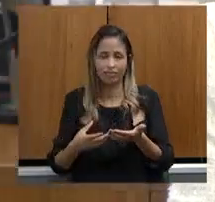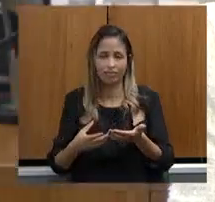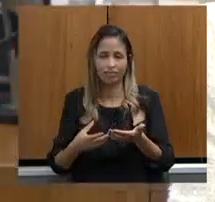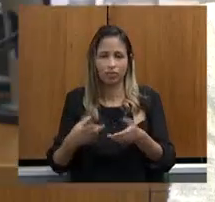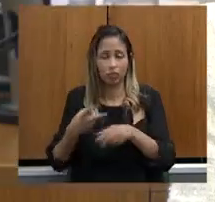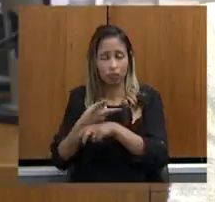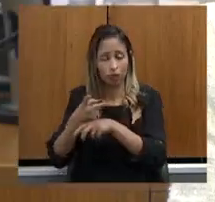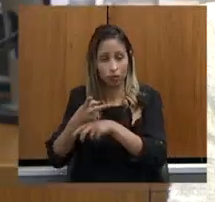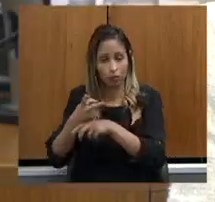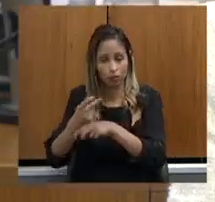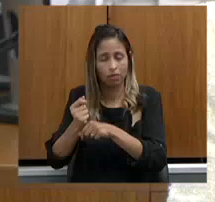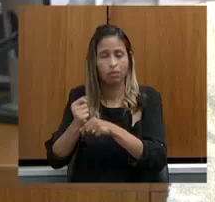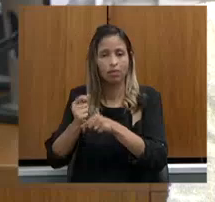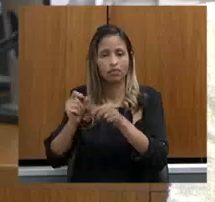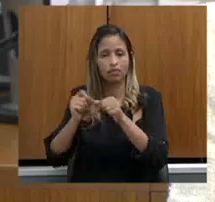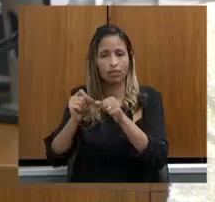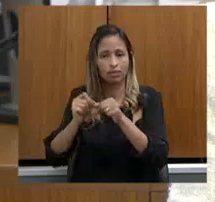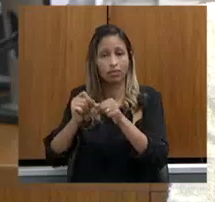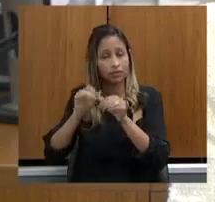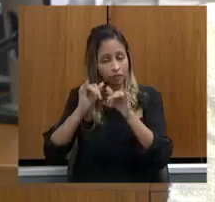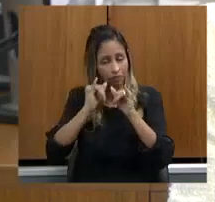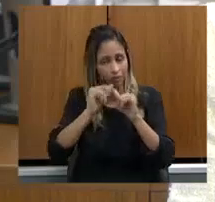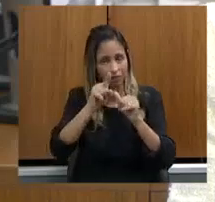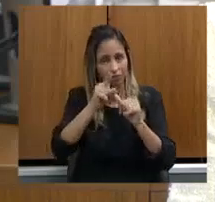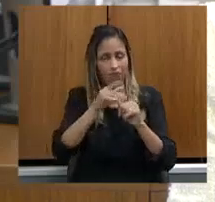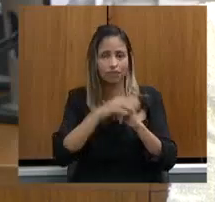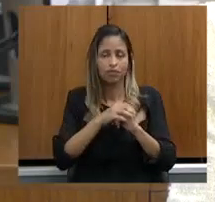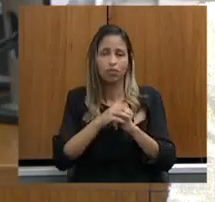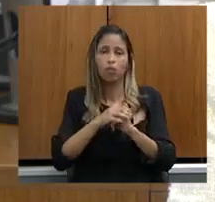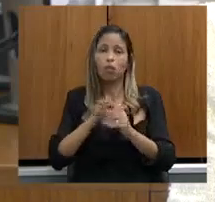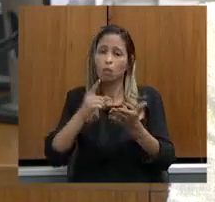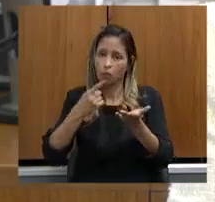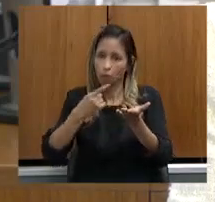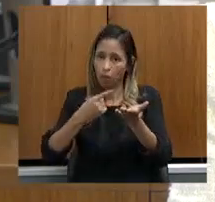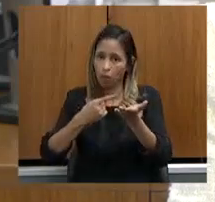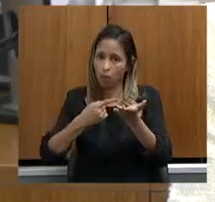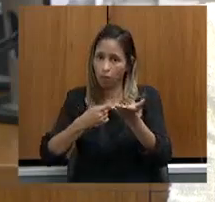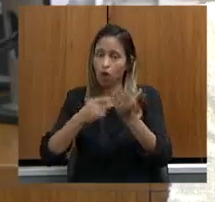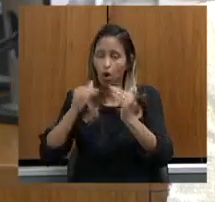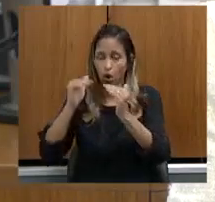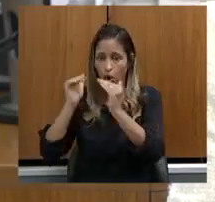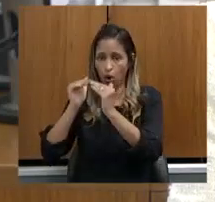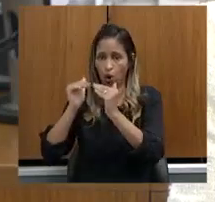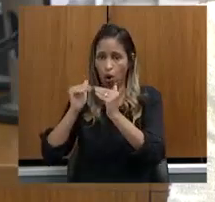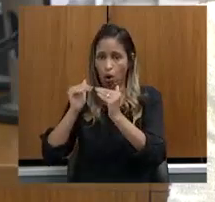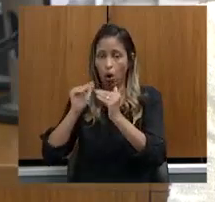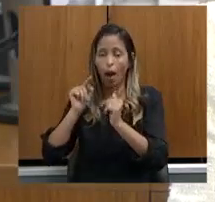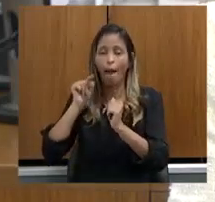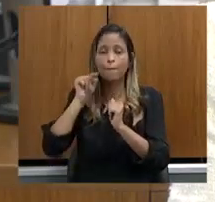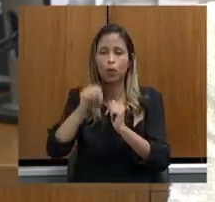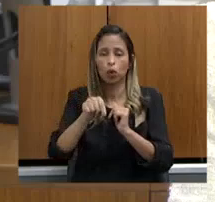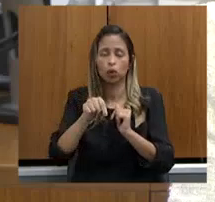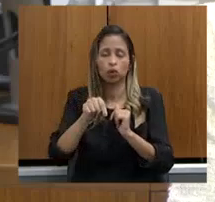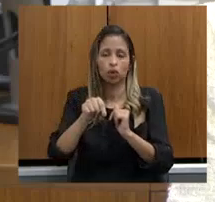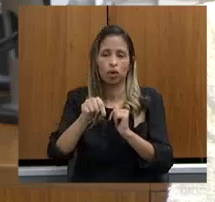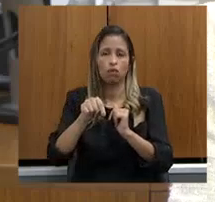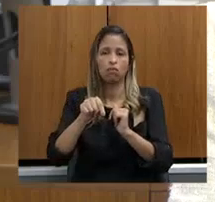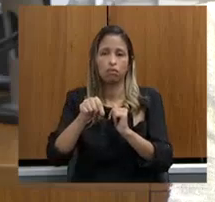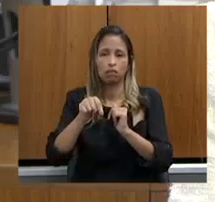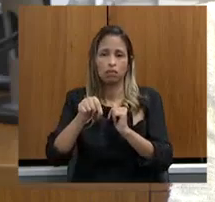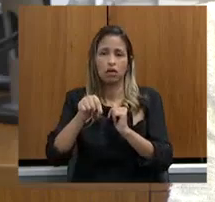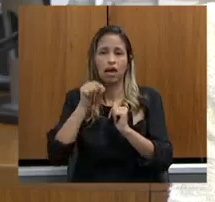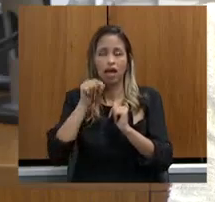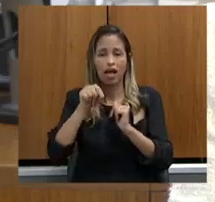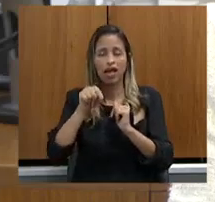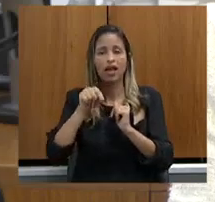buscando a questão que a senhora colocou e concorda com a senhora o regime de repressão fiscal ele é pontual ele é pontual